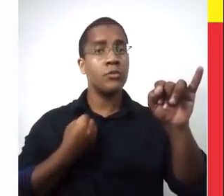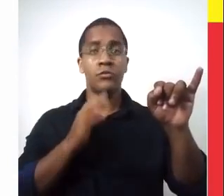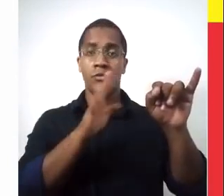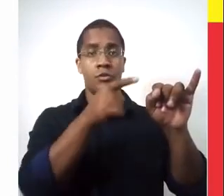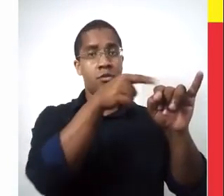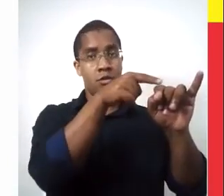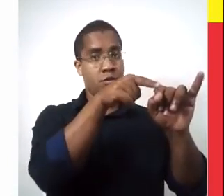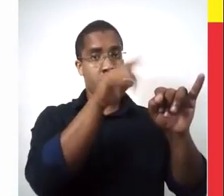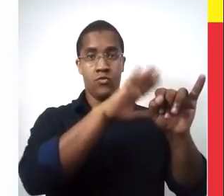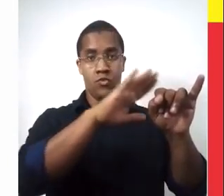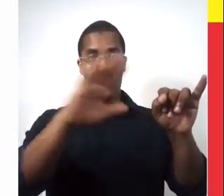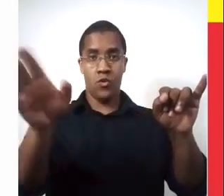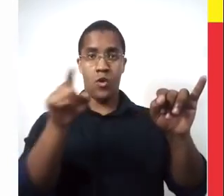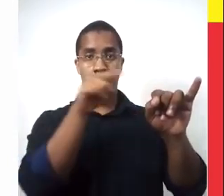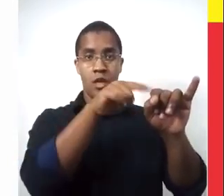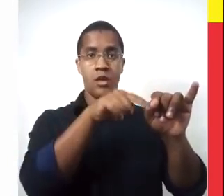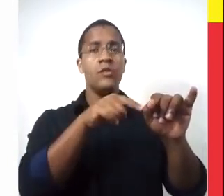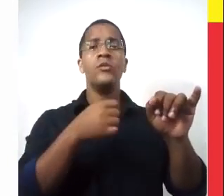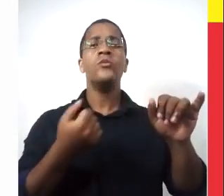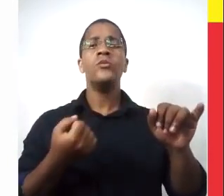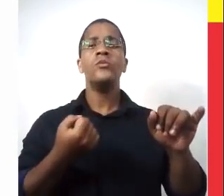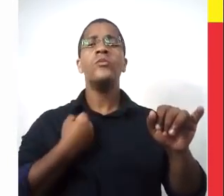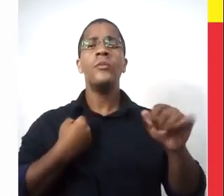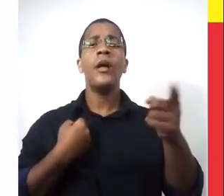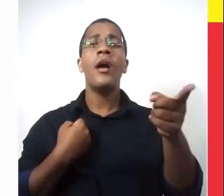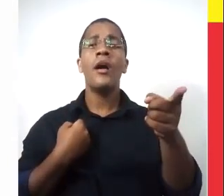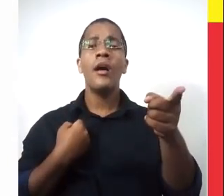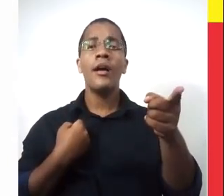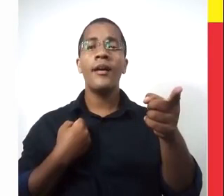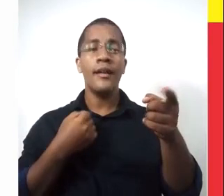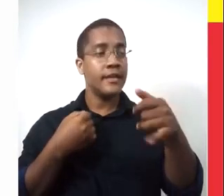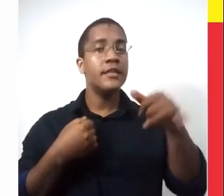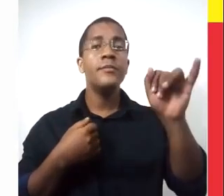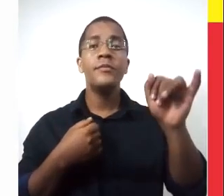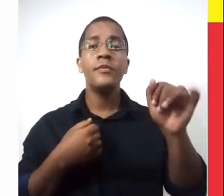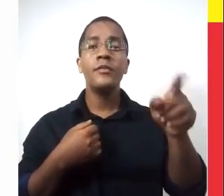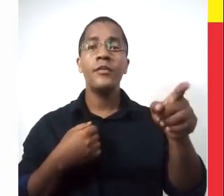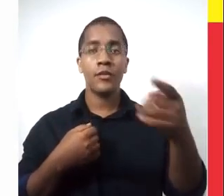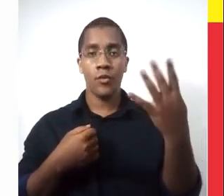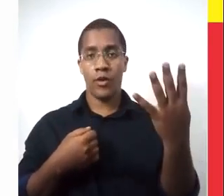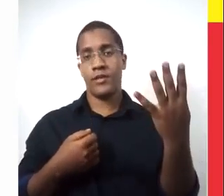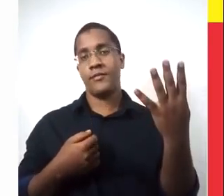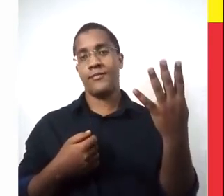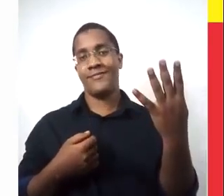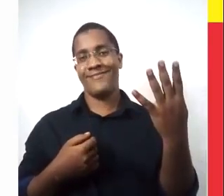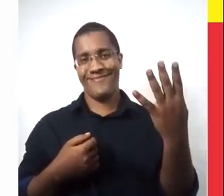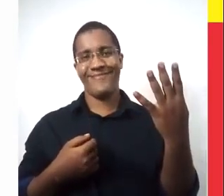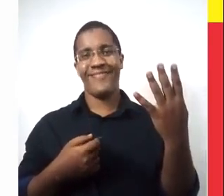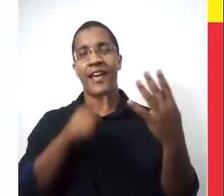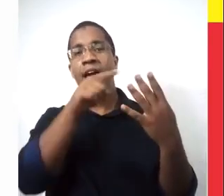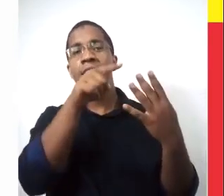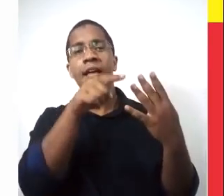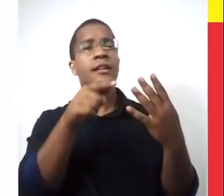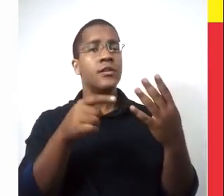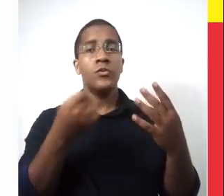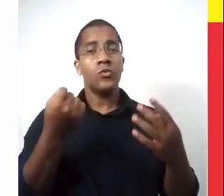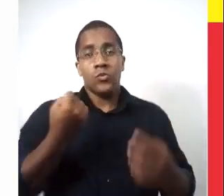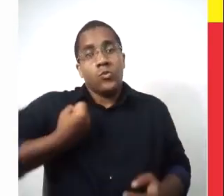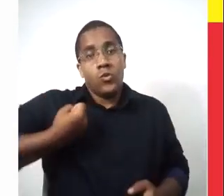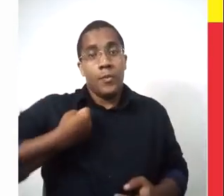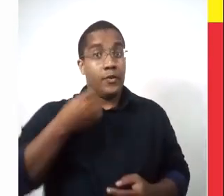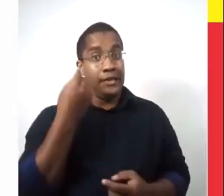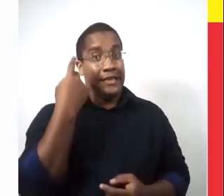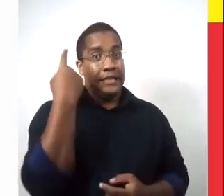Y. Então, qual é o valor de Y? Muito bem. Y é 4. O Y assume um